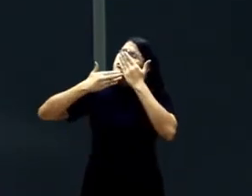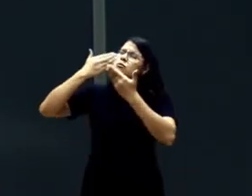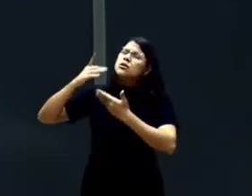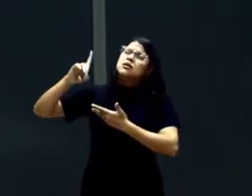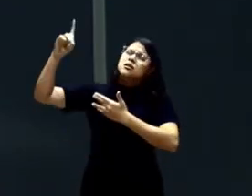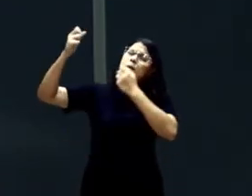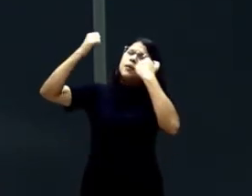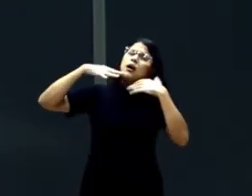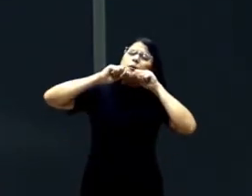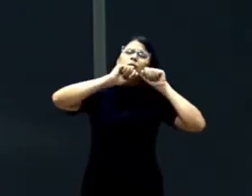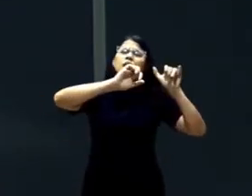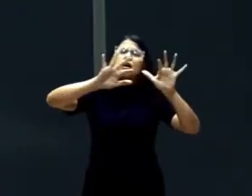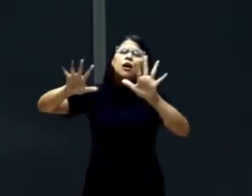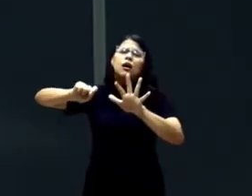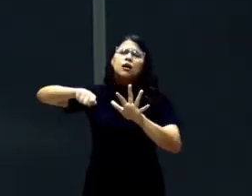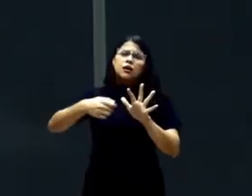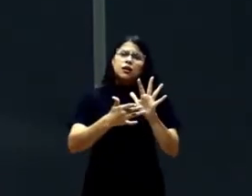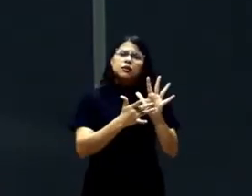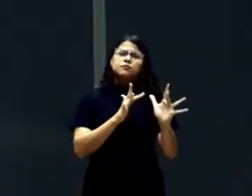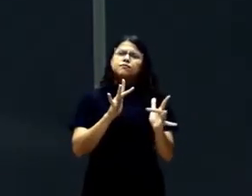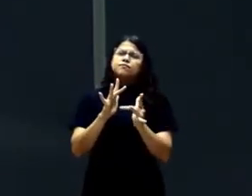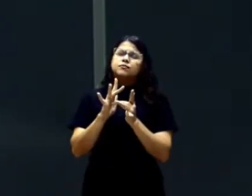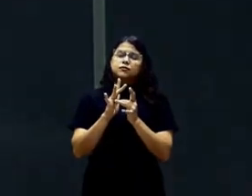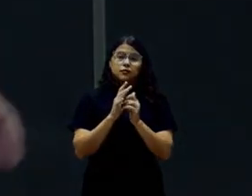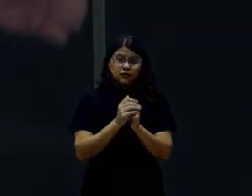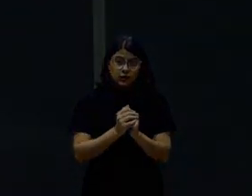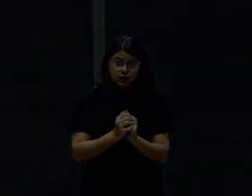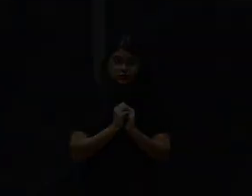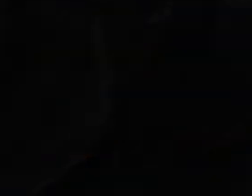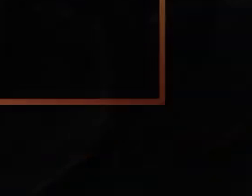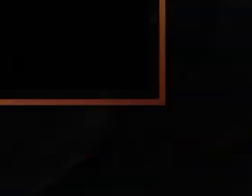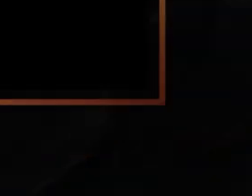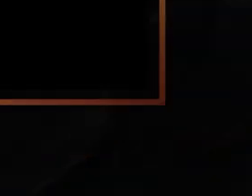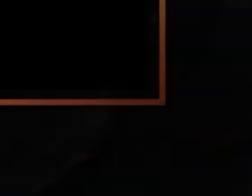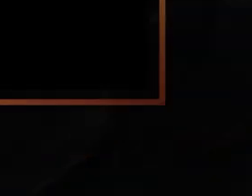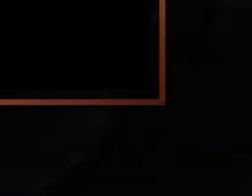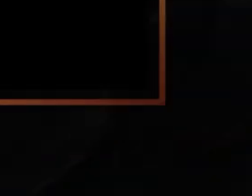Pai. Nós oramos no nome de Jesus. Você pode dizer amém, irmãos? Amém.